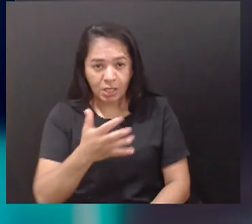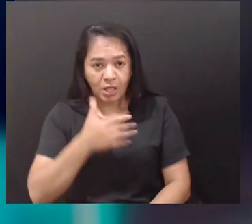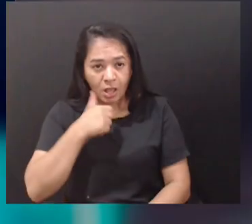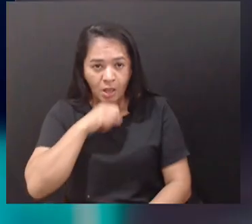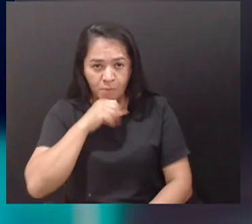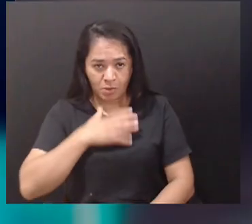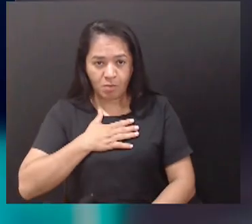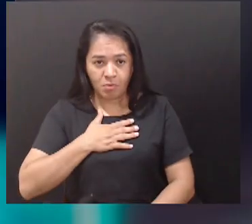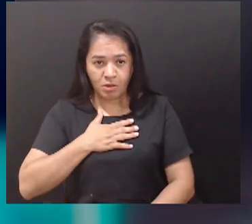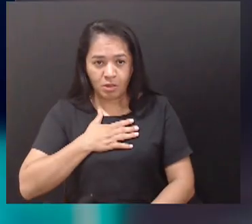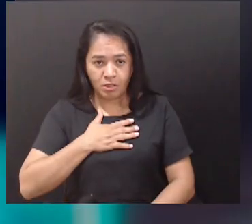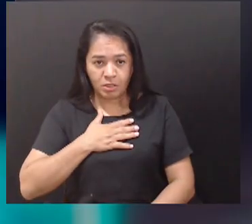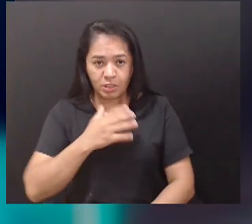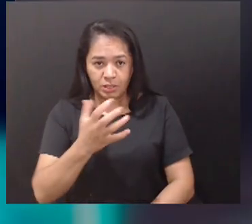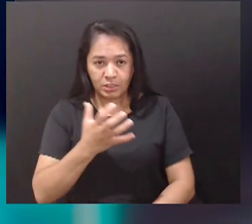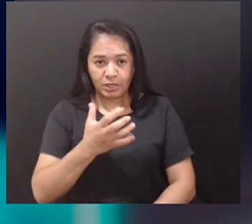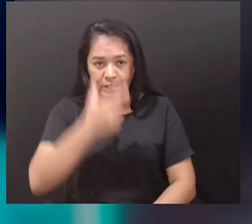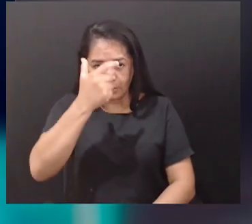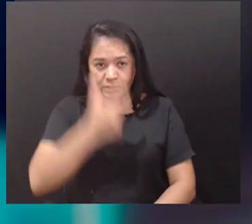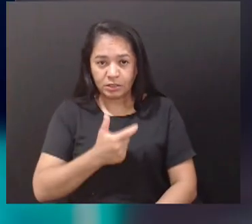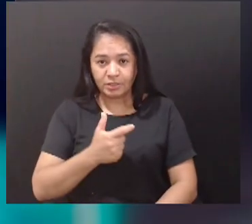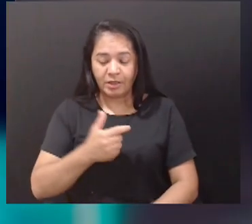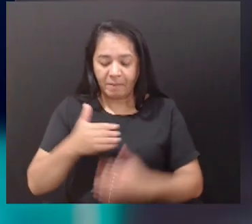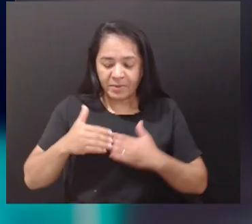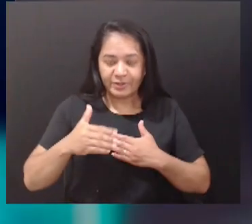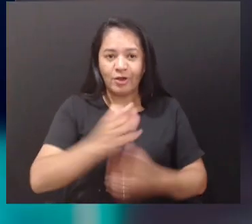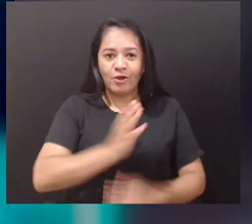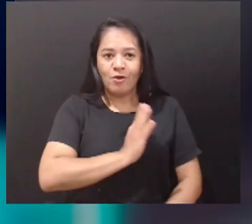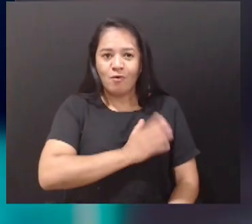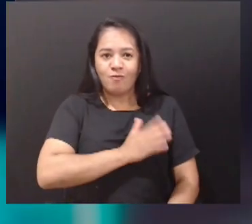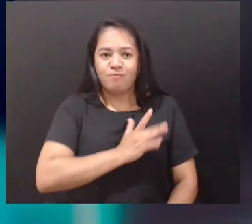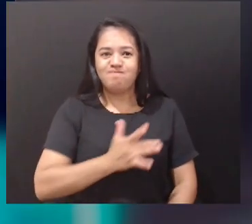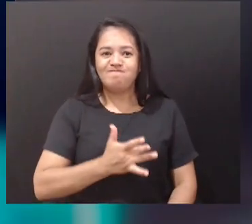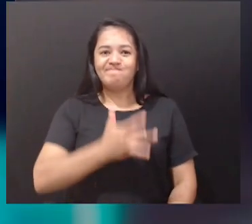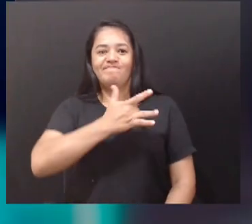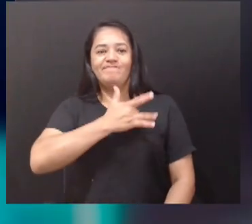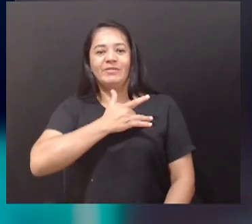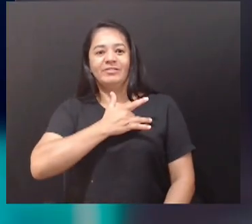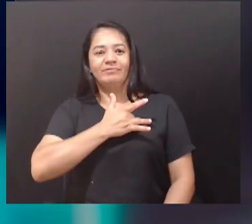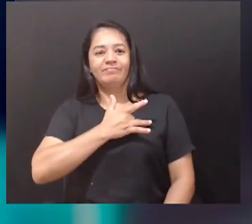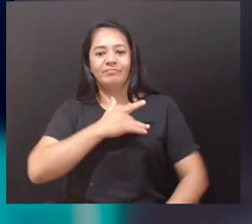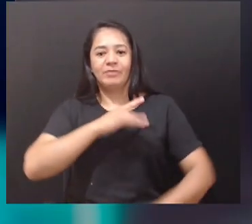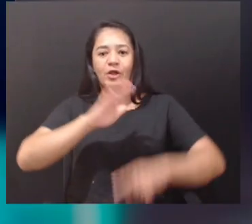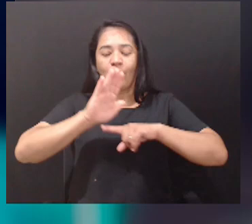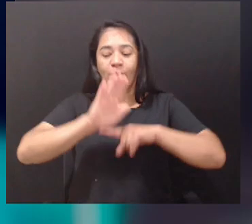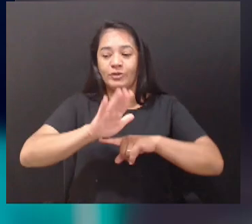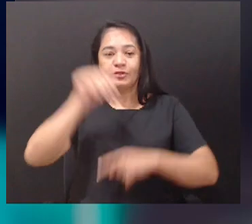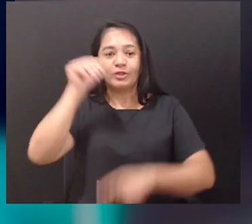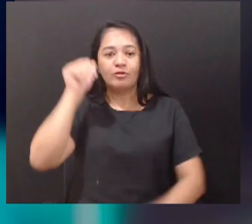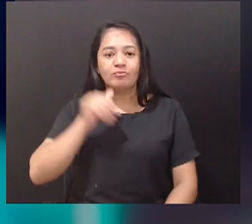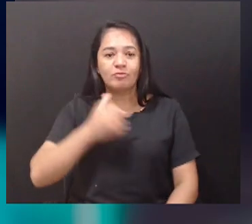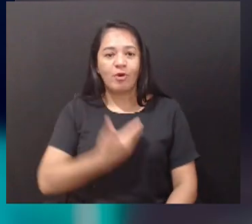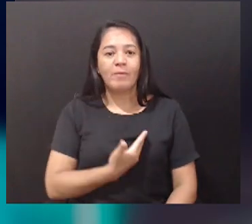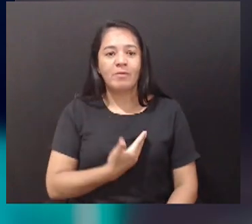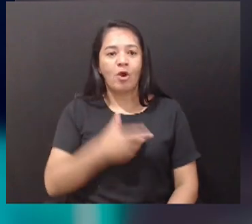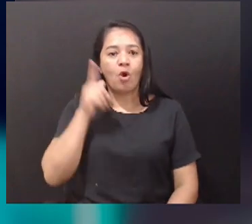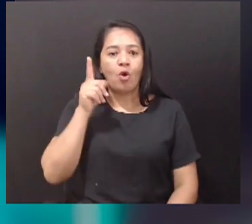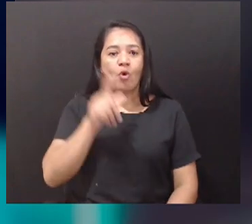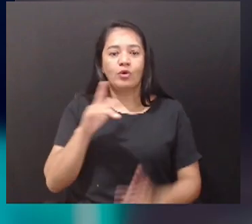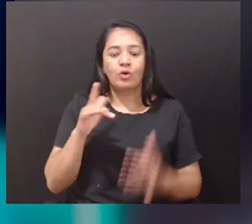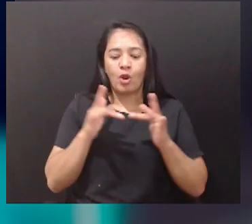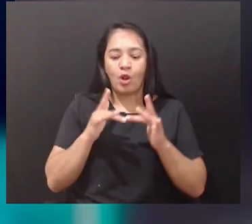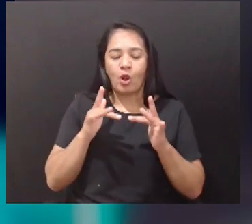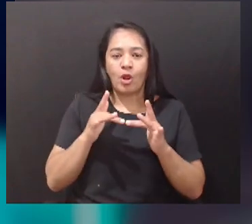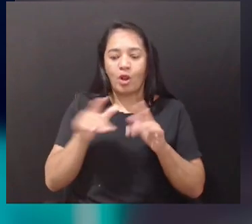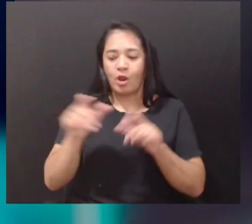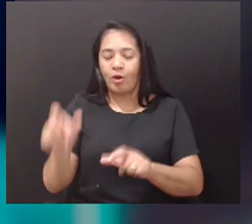A partir daí, seu coração foi tocado e, com a ajuda de uma amiga, conseguiu contato com o recrutador e,